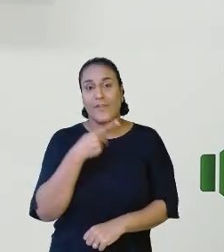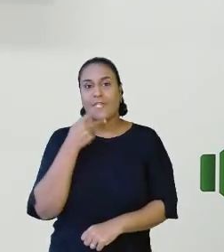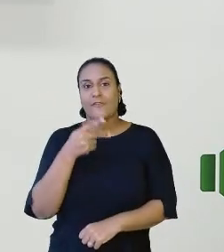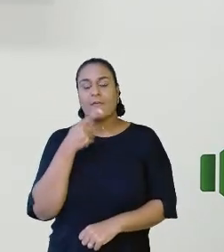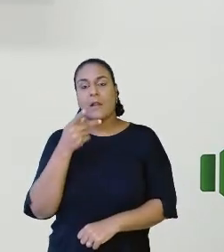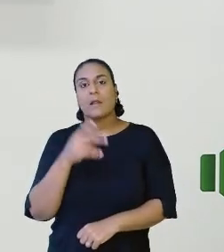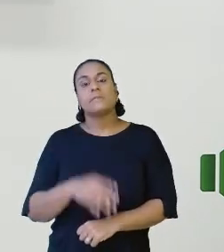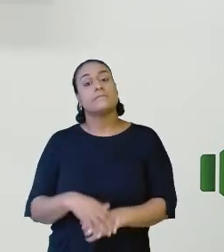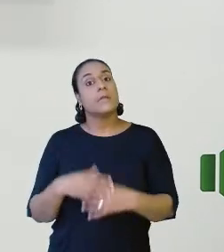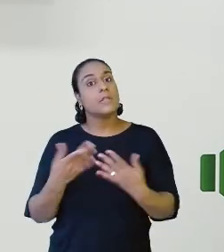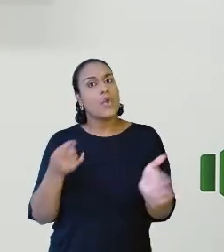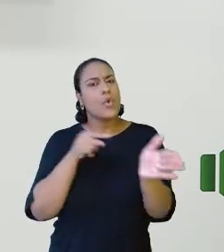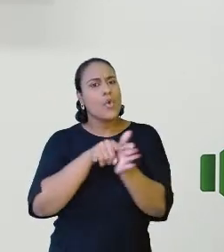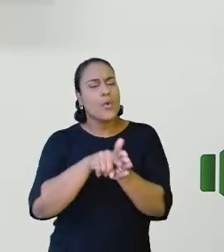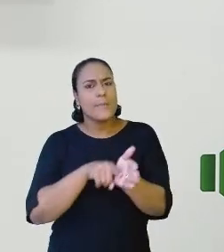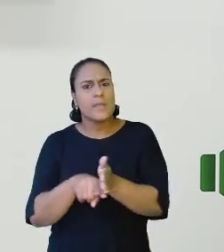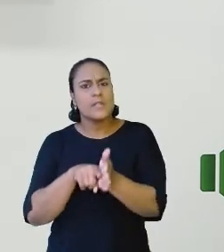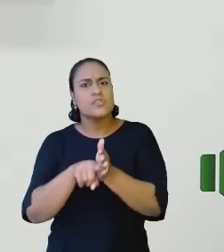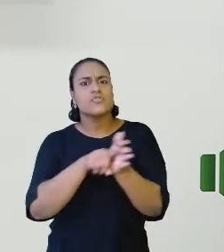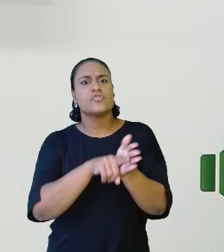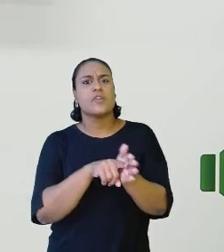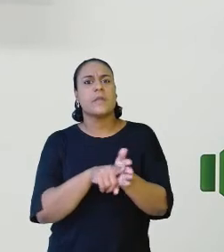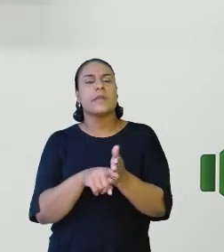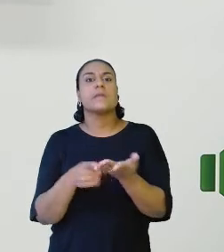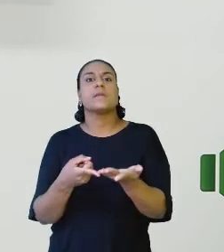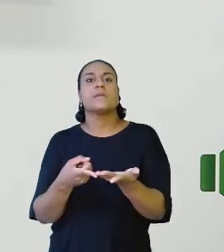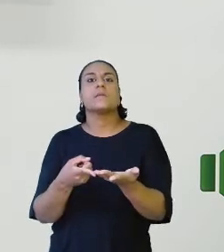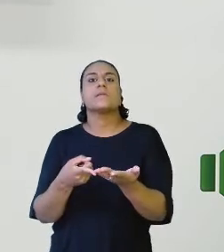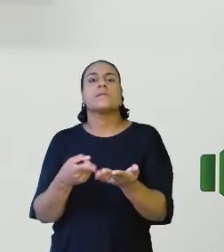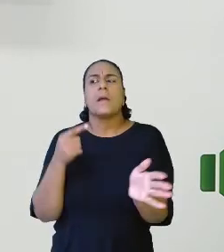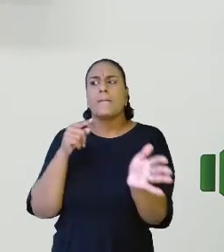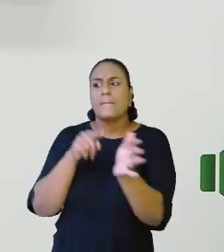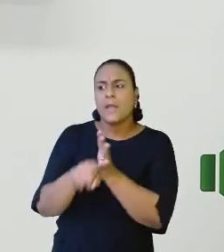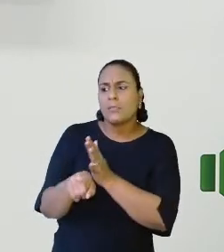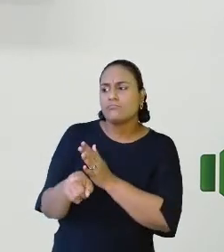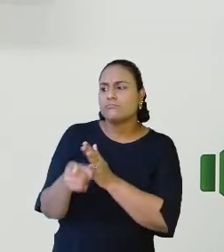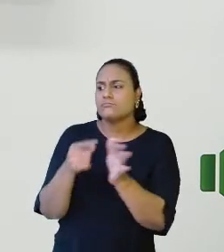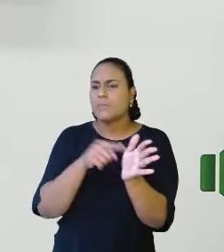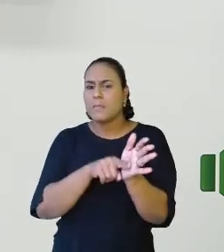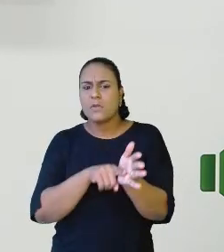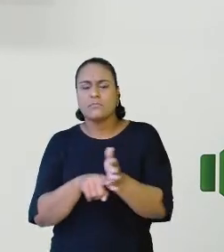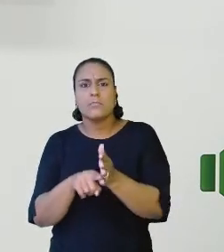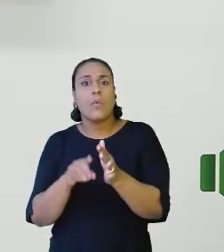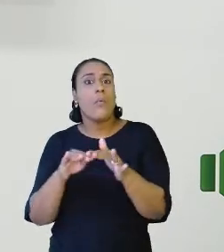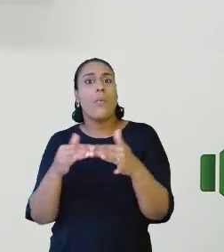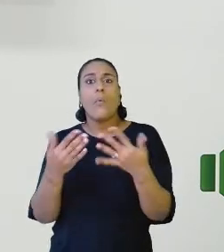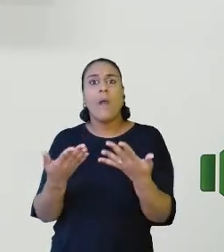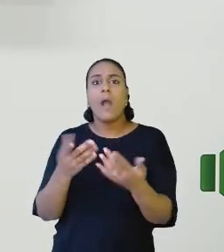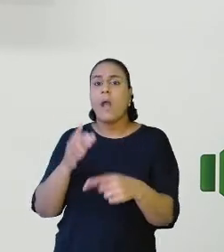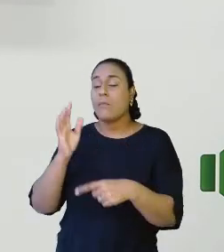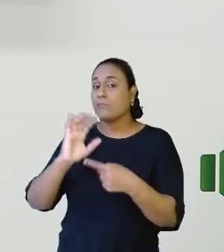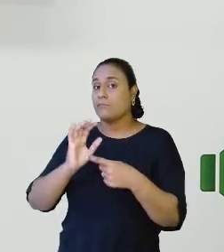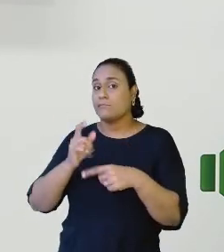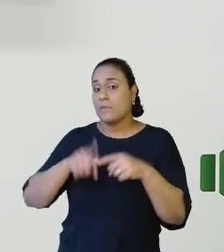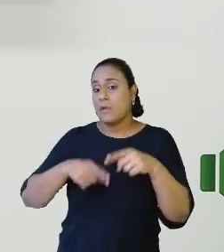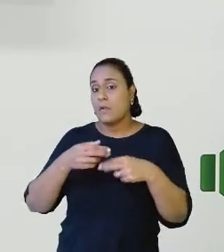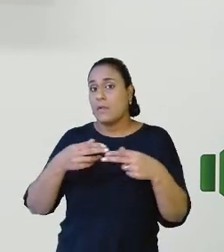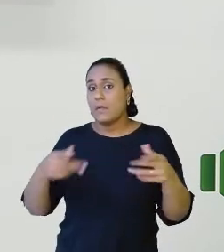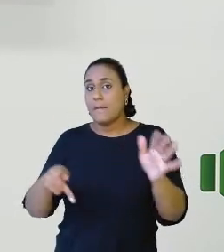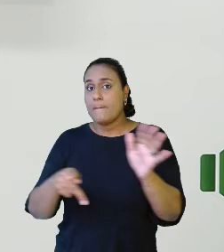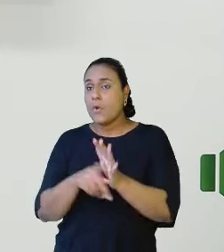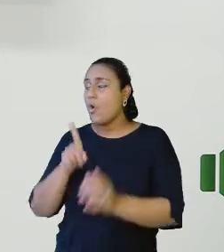Procura saber, identificar com as pessoas, faz uma pesquisa, quais são os aparelhos que as pessoas